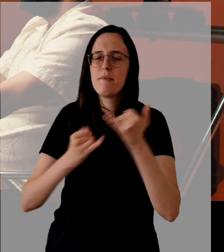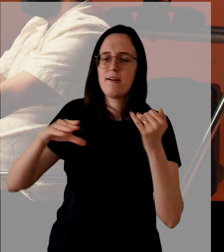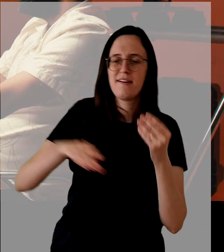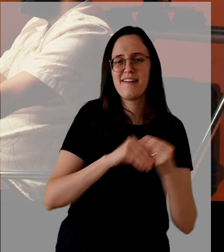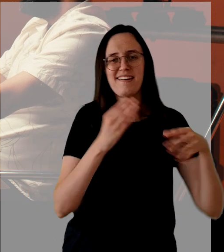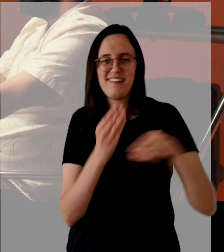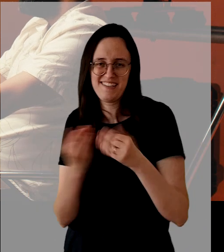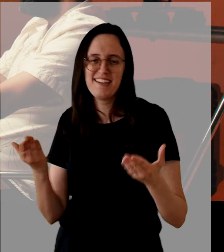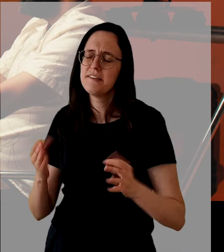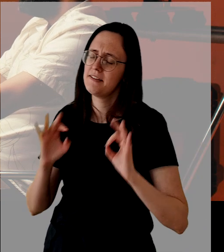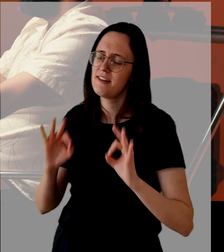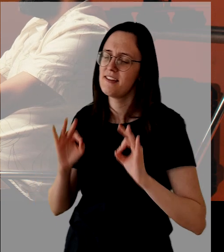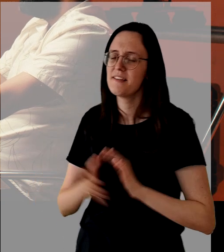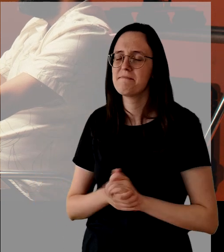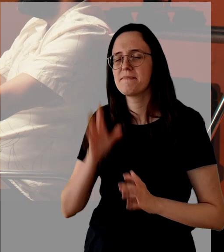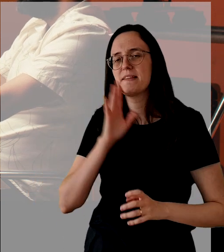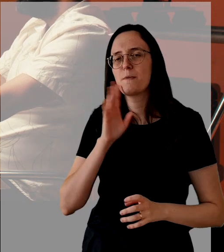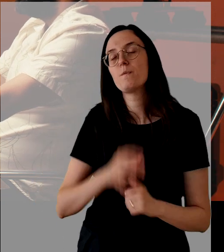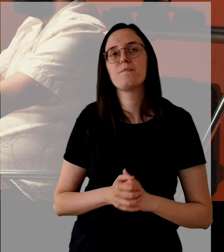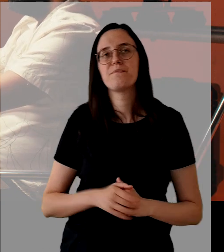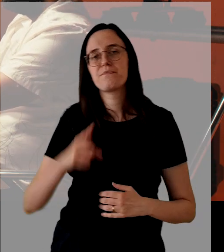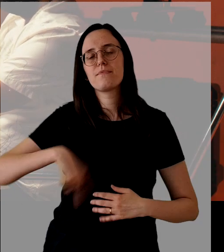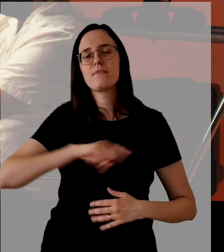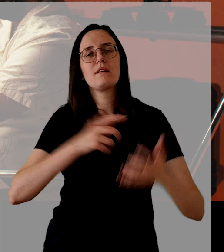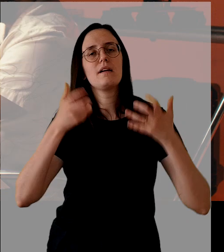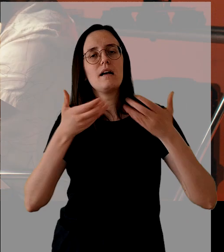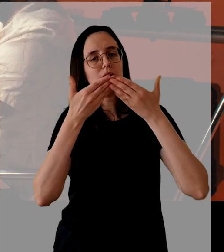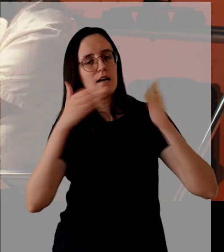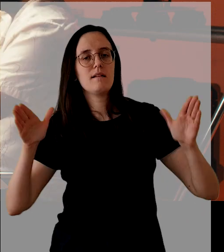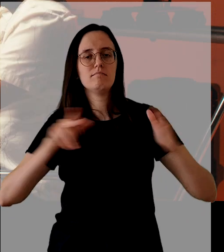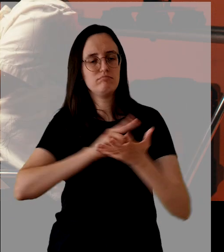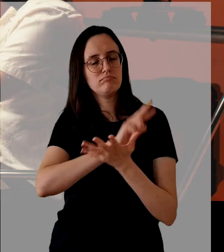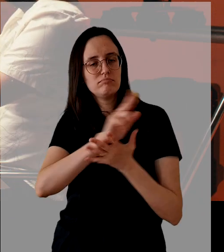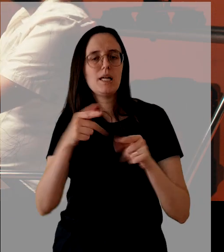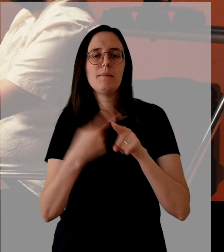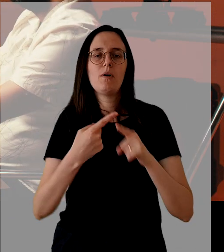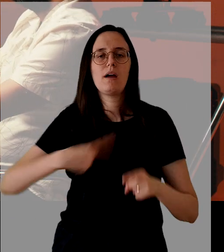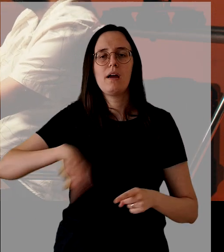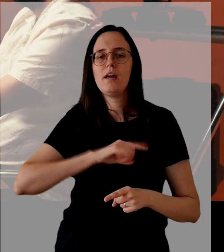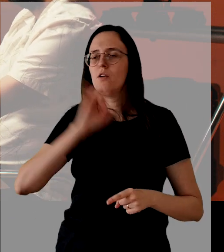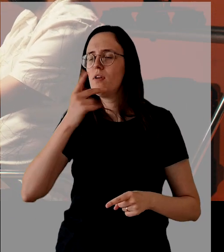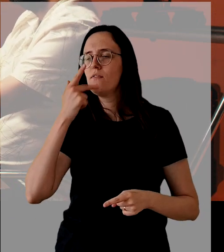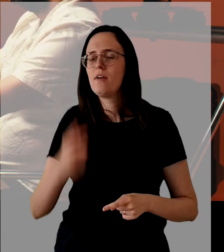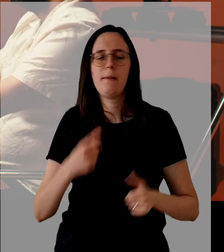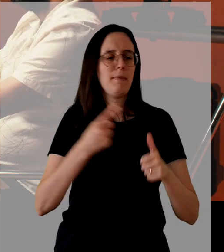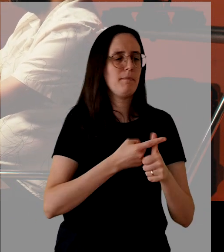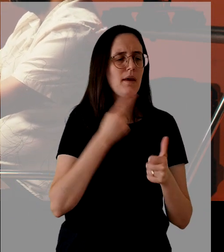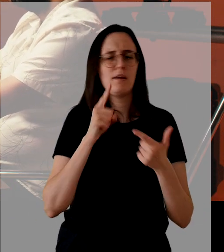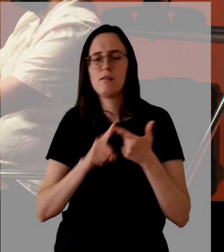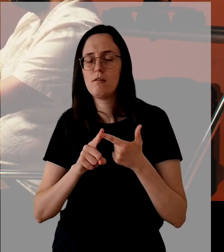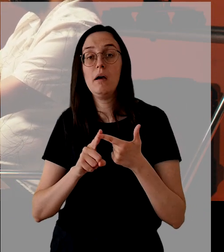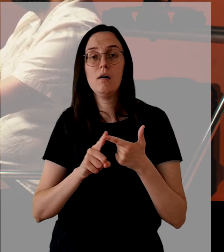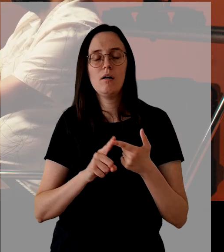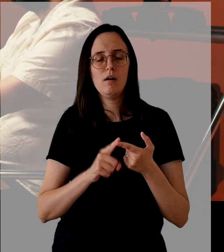outro. Com certeza, muito legal. E a gente quer abrir esse leque, né? Porque a gente não vai falar só sobre o primeiro, sobre o segundo, mas a gente vai abrir